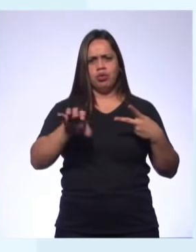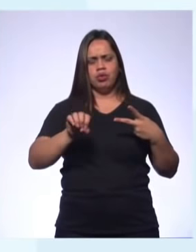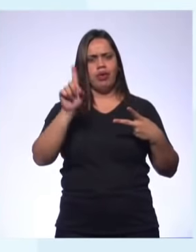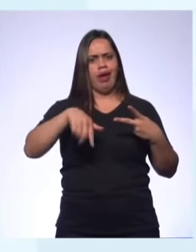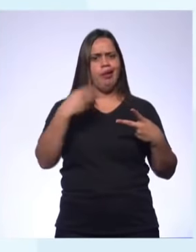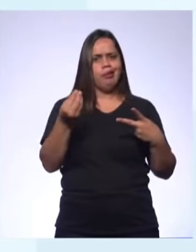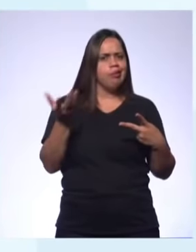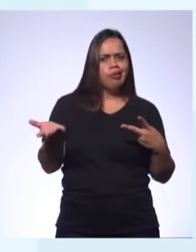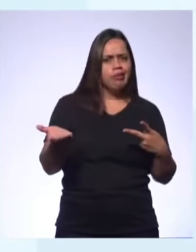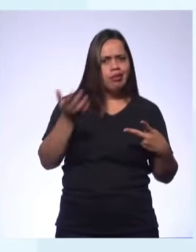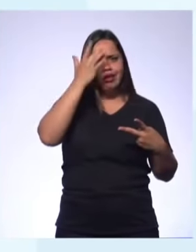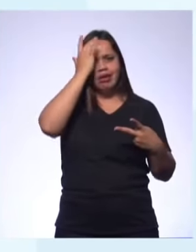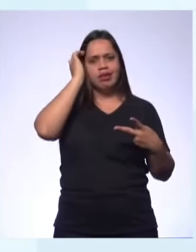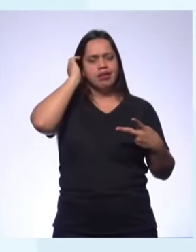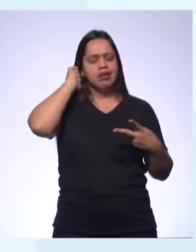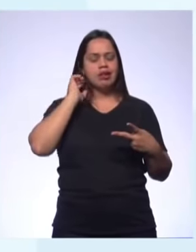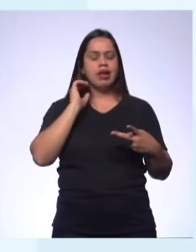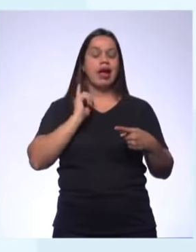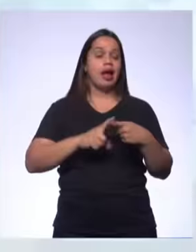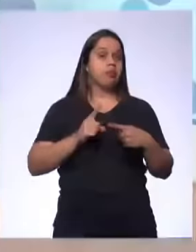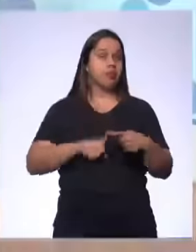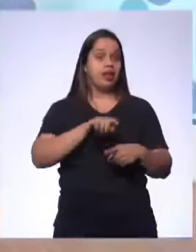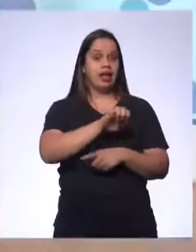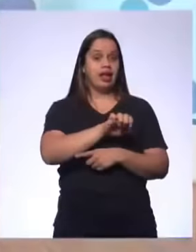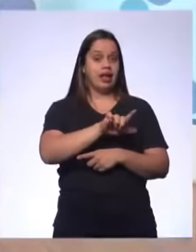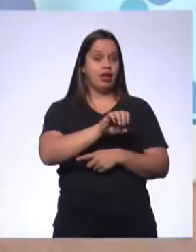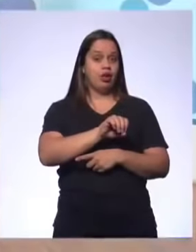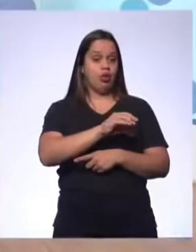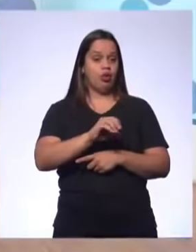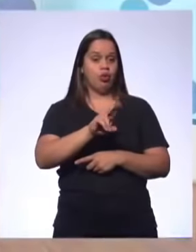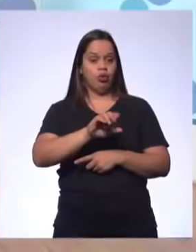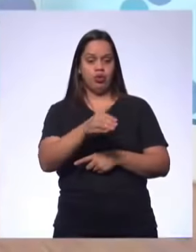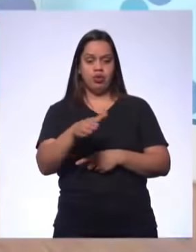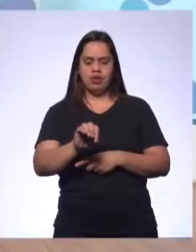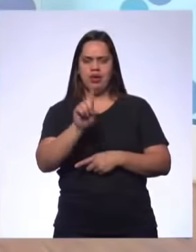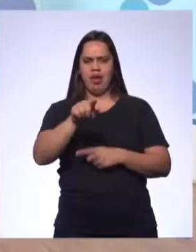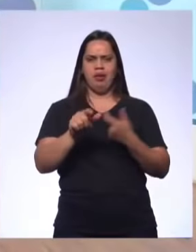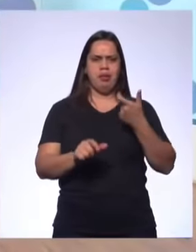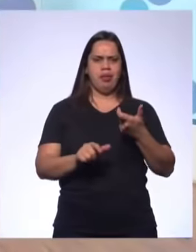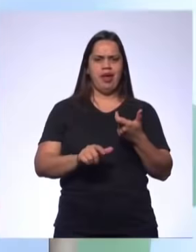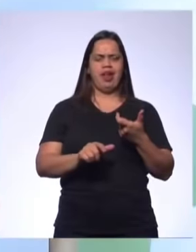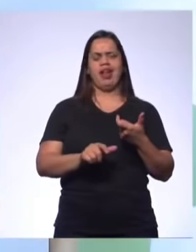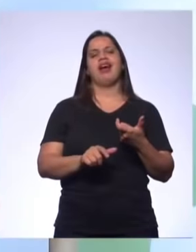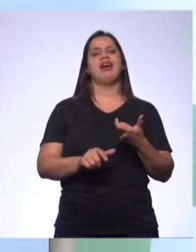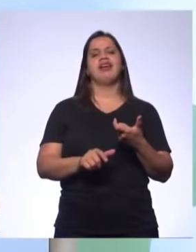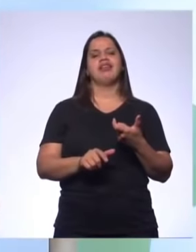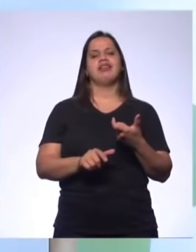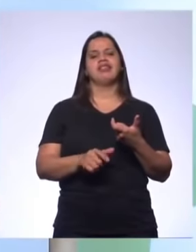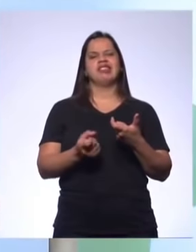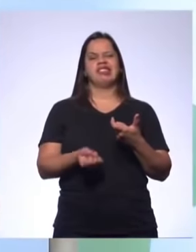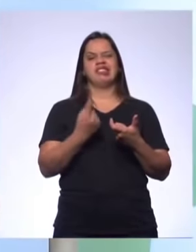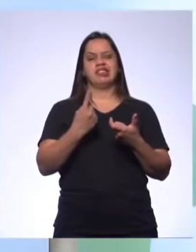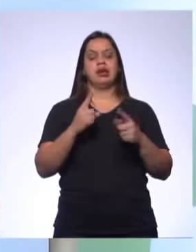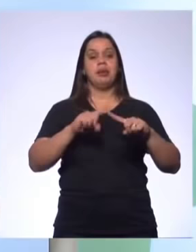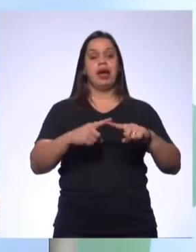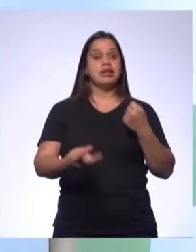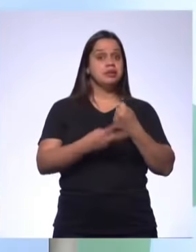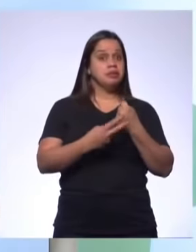para mostrar. É que às vezes elocução é uma palavra meio estranha. Pensa em verbos de dizer. Verbos